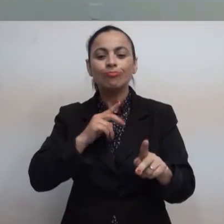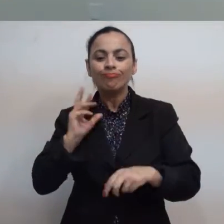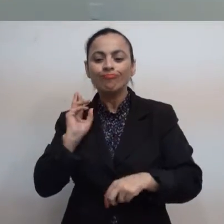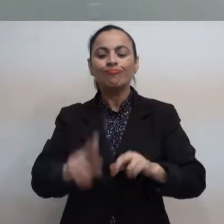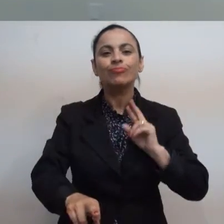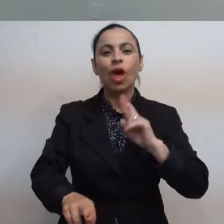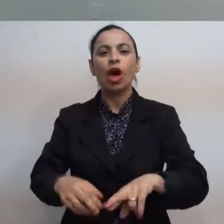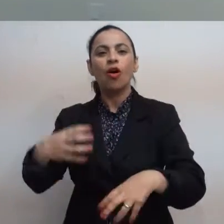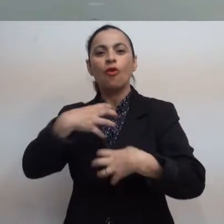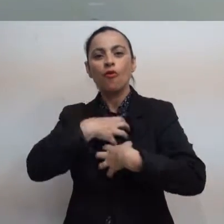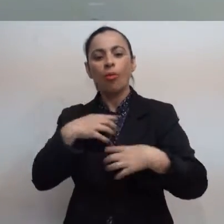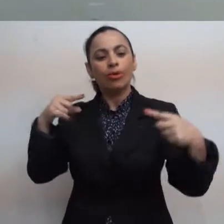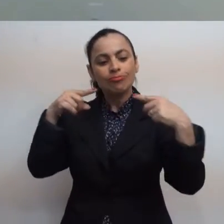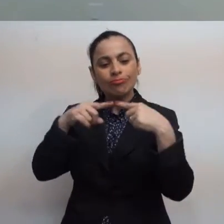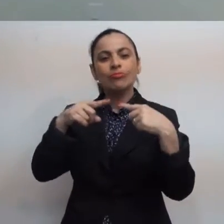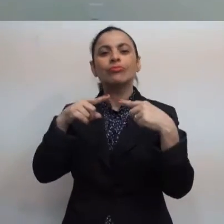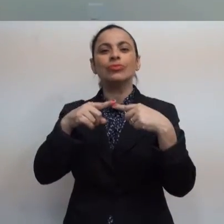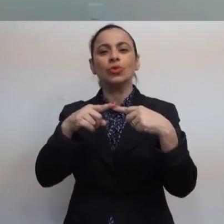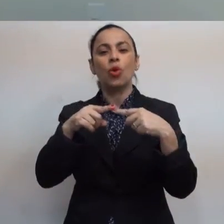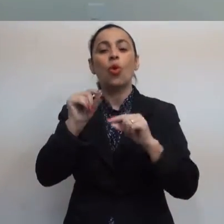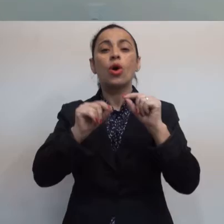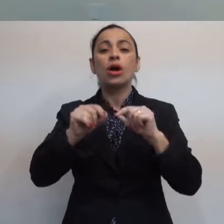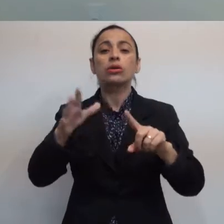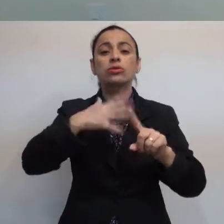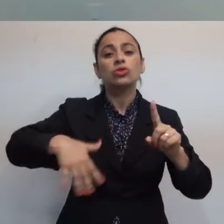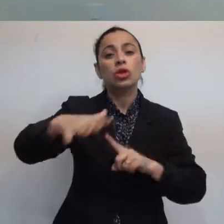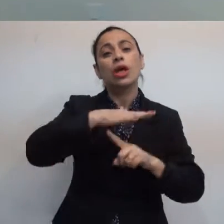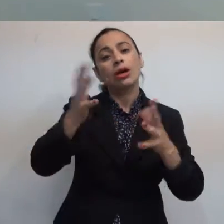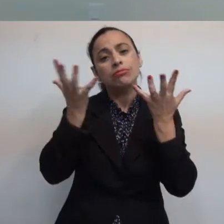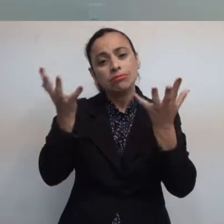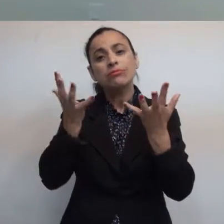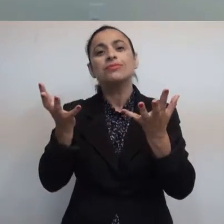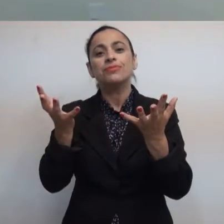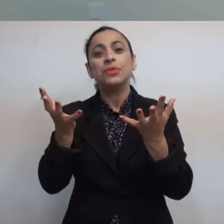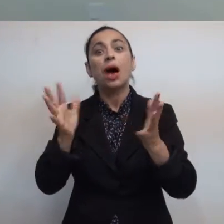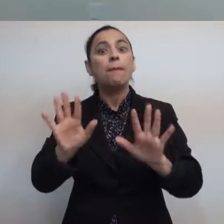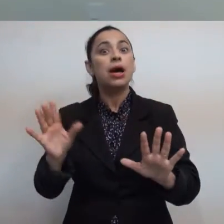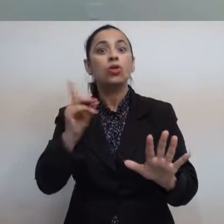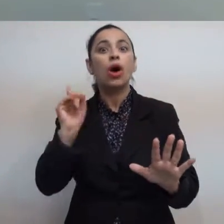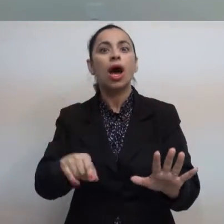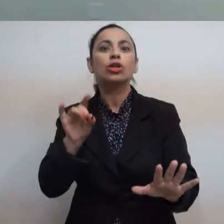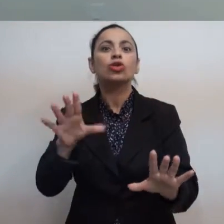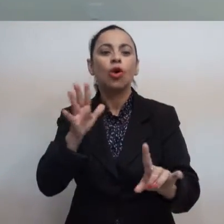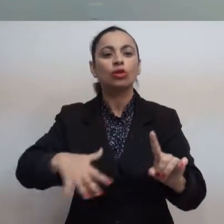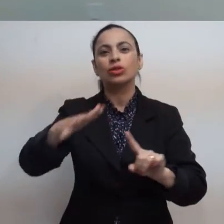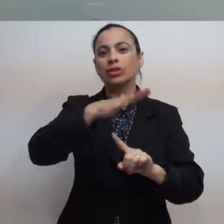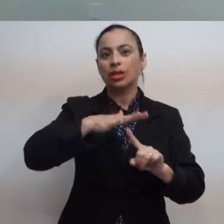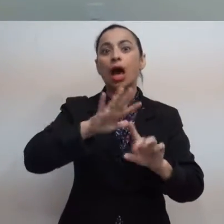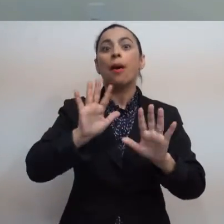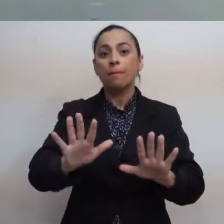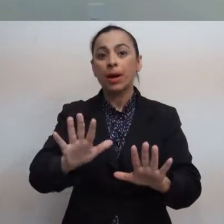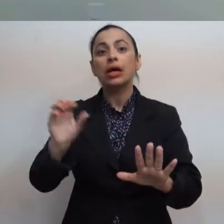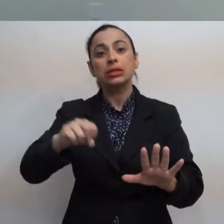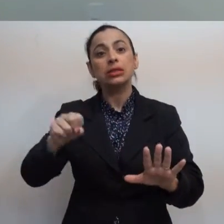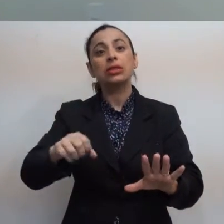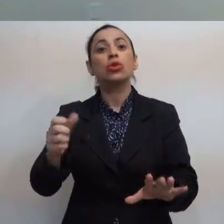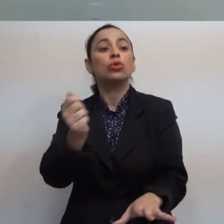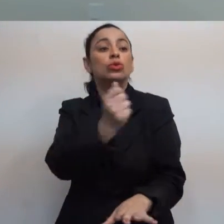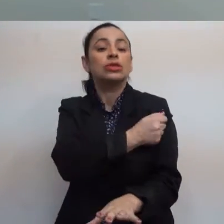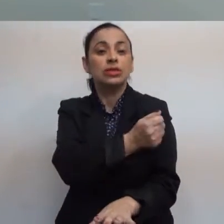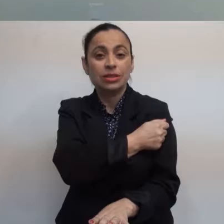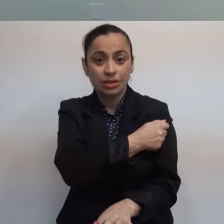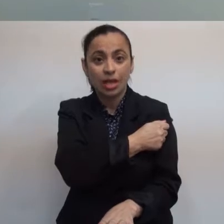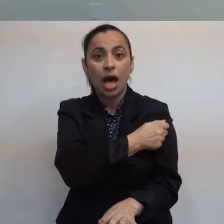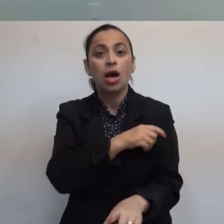estão agindo de forma coerente com o que a sociedade espera, mas não só a sociedade,